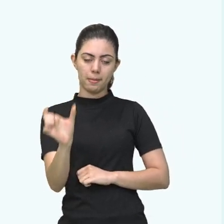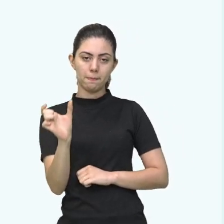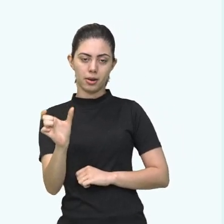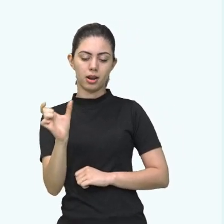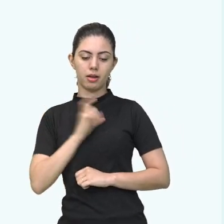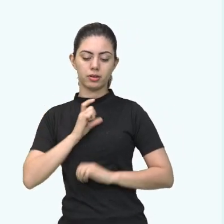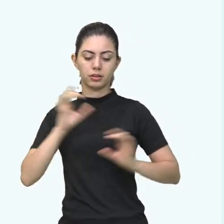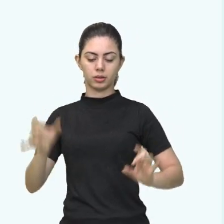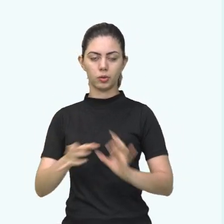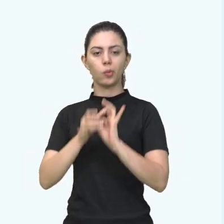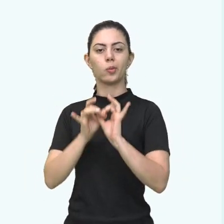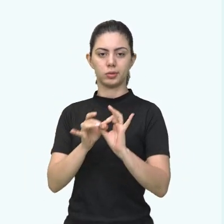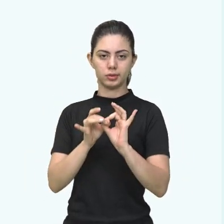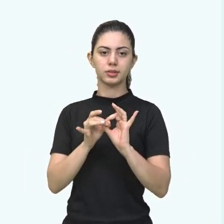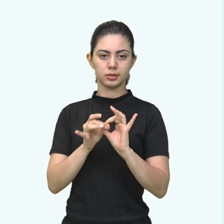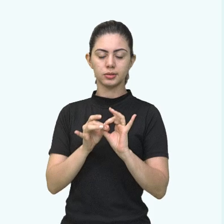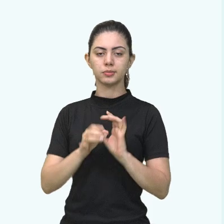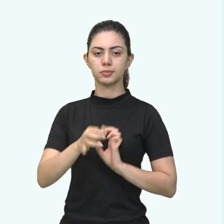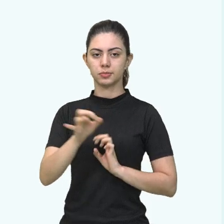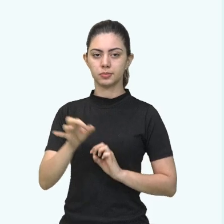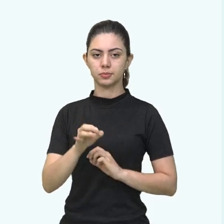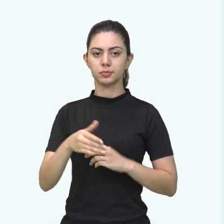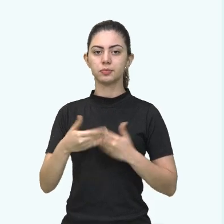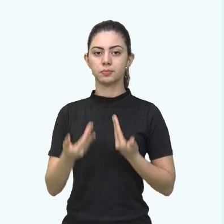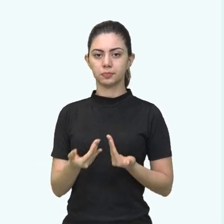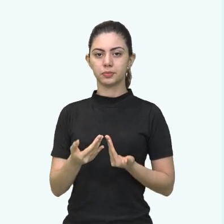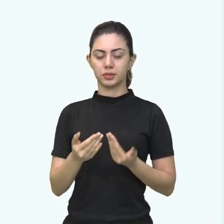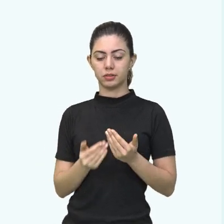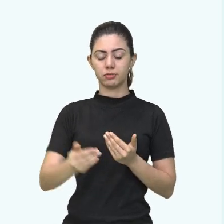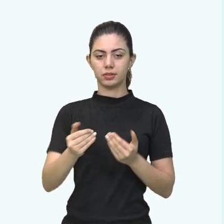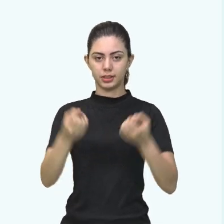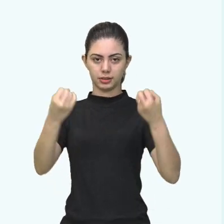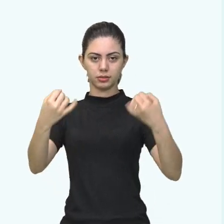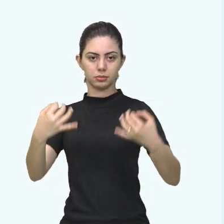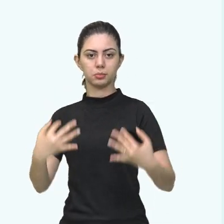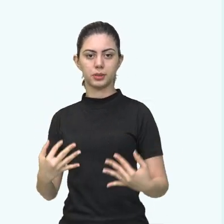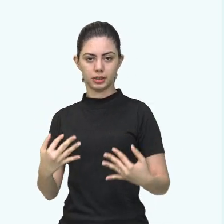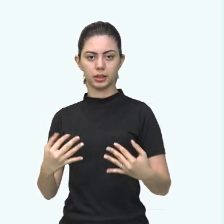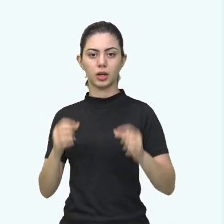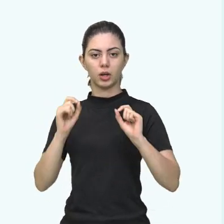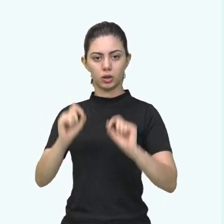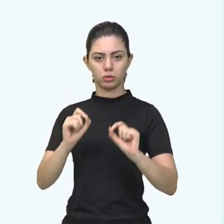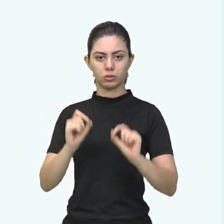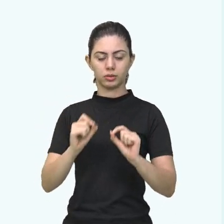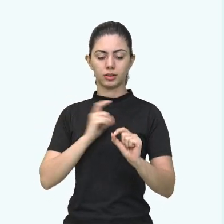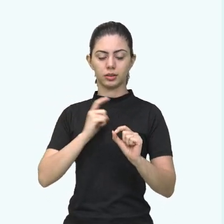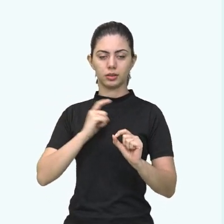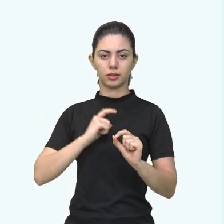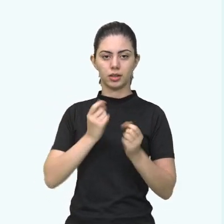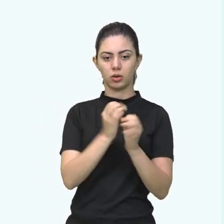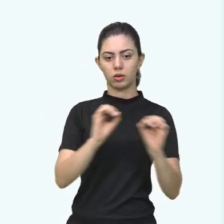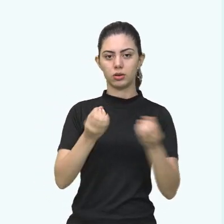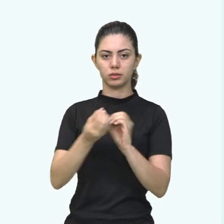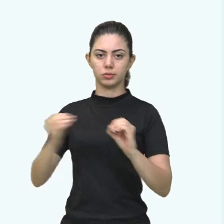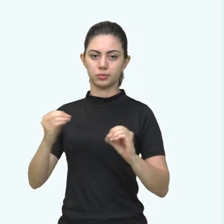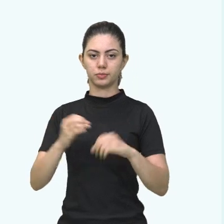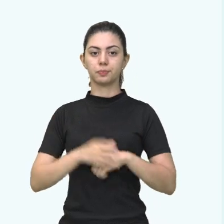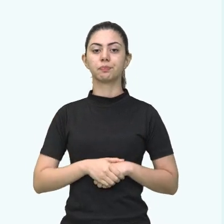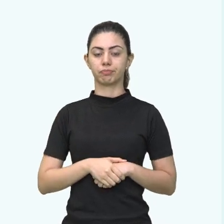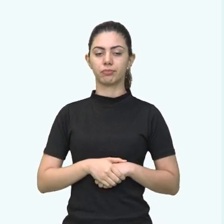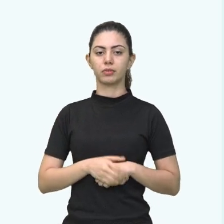fazendo essa linha entre o que será dito e o que está sendo dito. Então, enquanto exercemos nossa